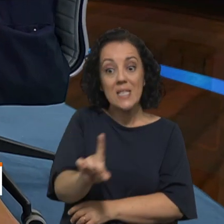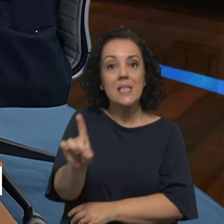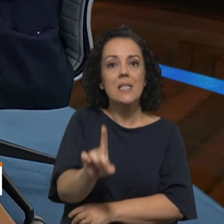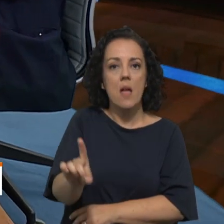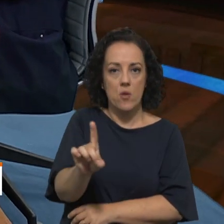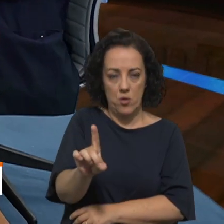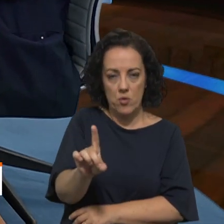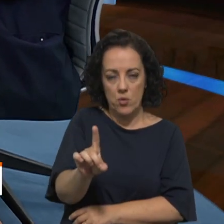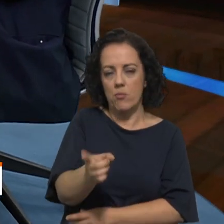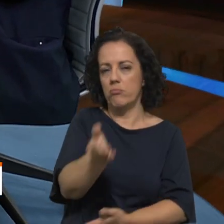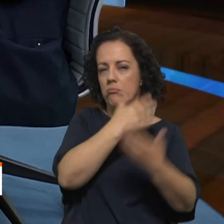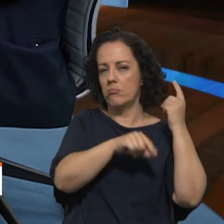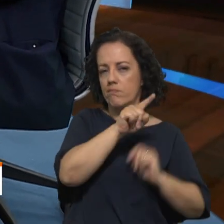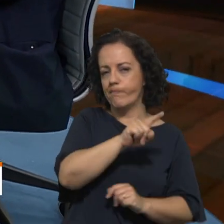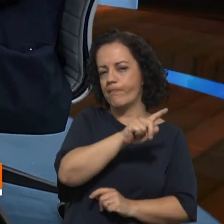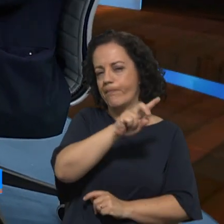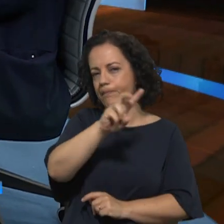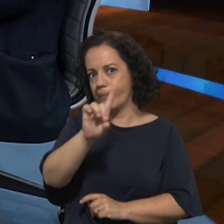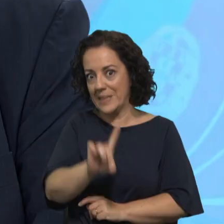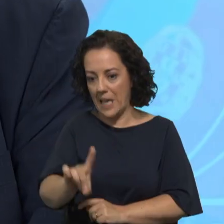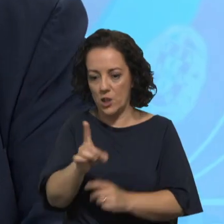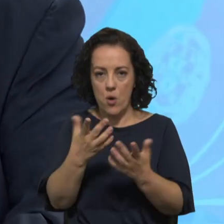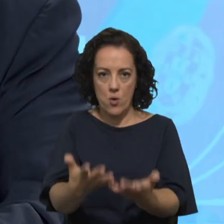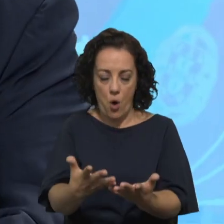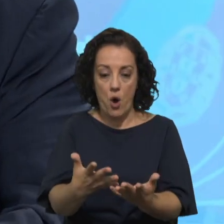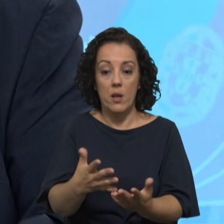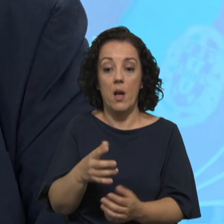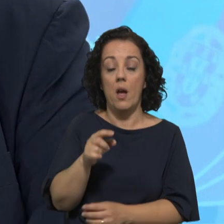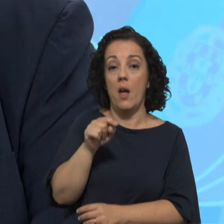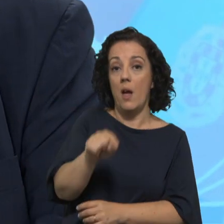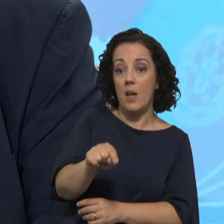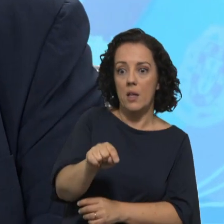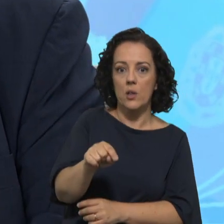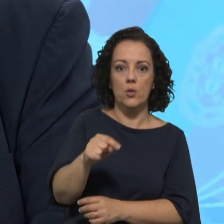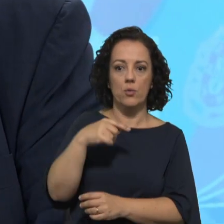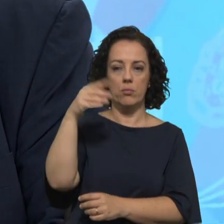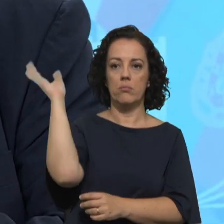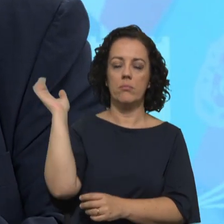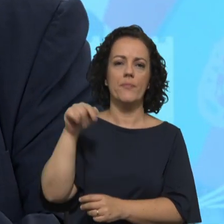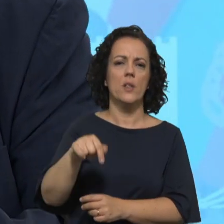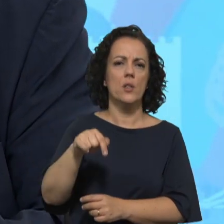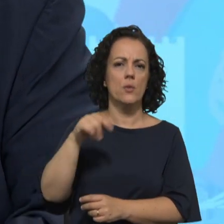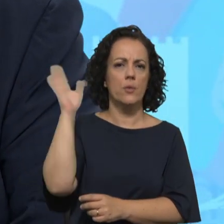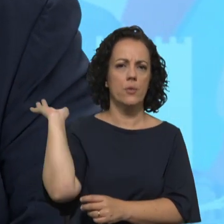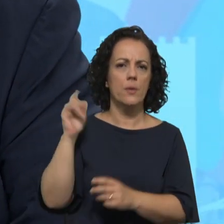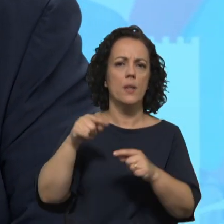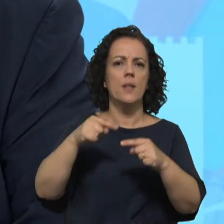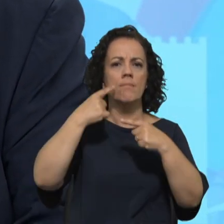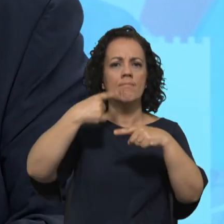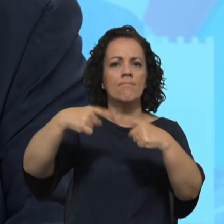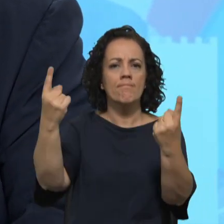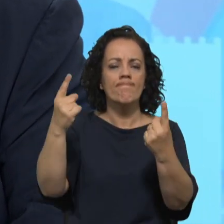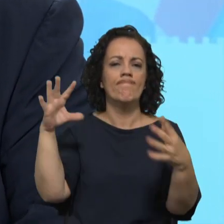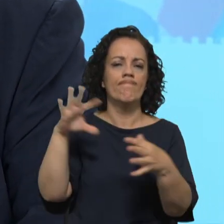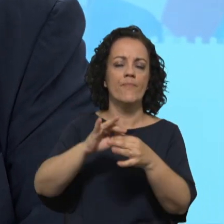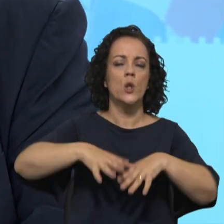esta carga intensa que agora aqui se manifesta neste Evangelho referente ao Espírito Santo e à